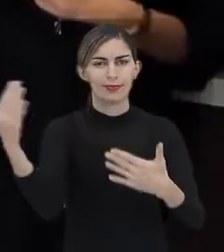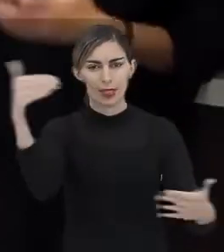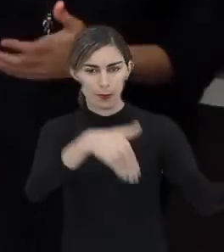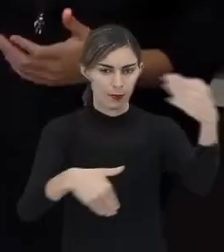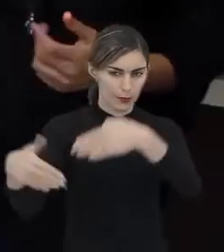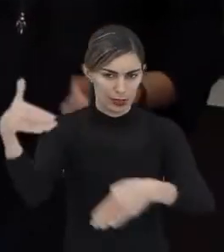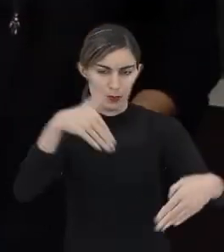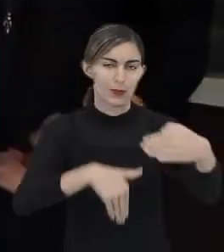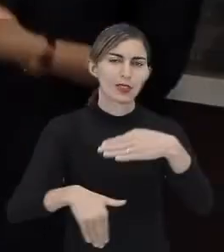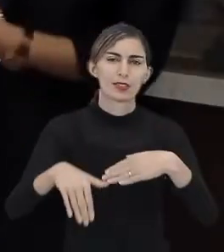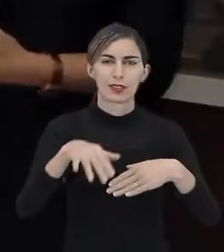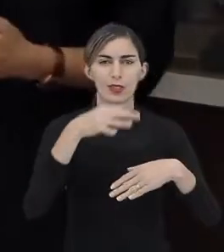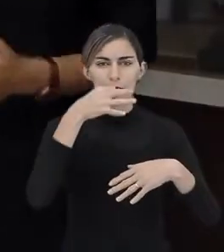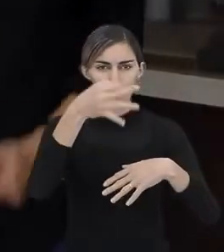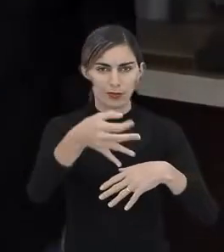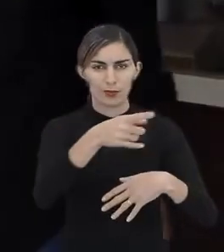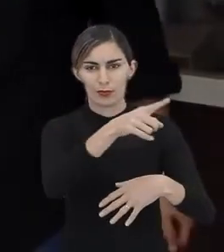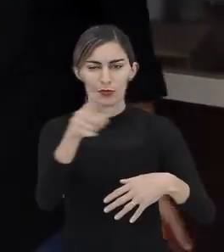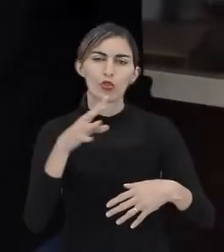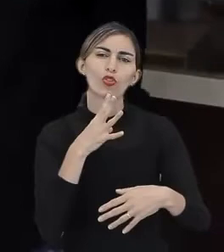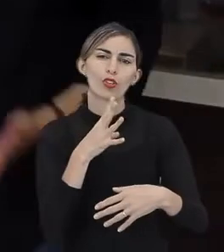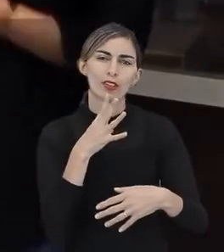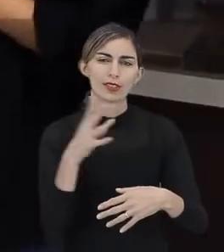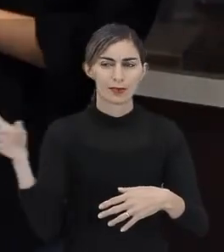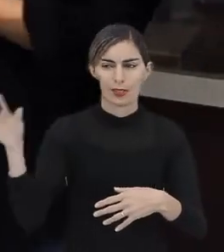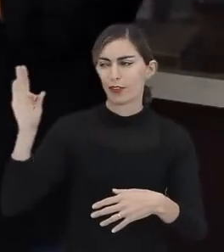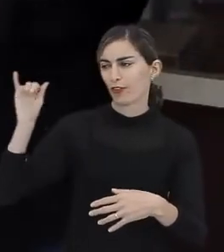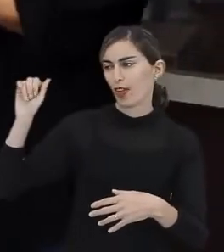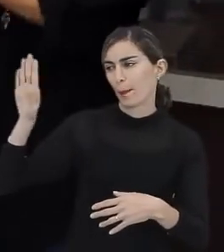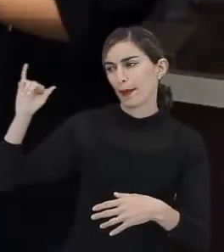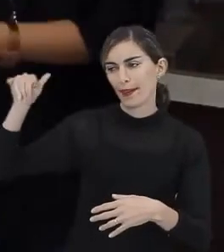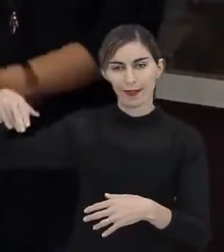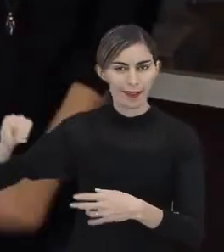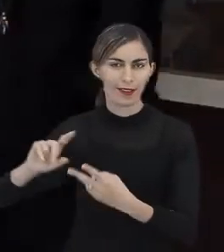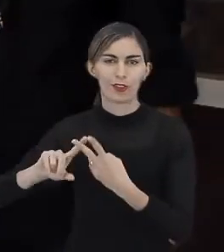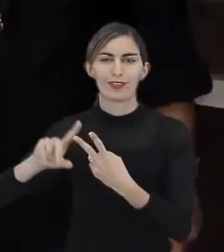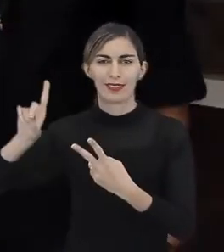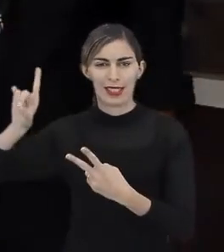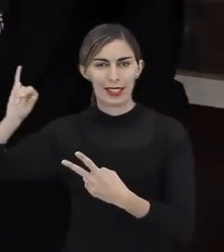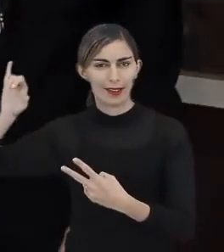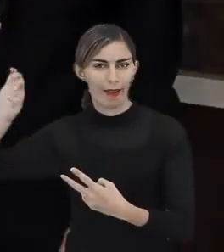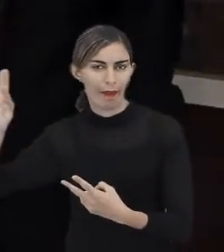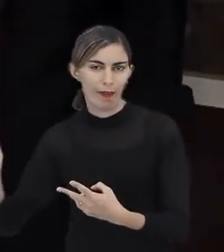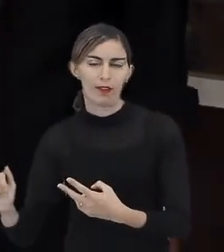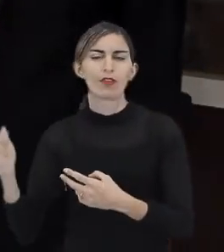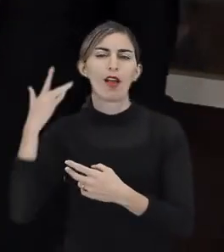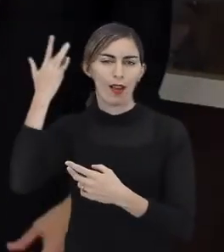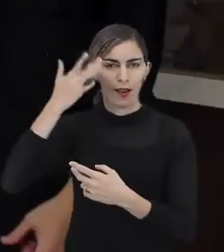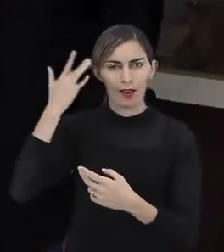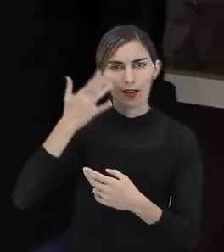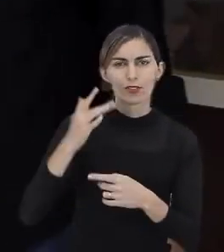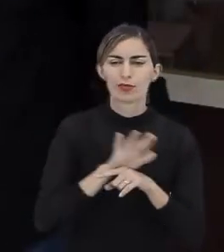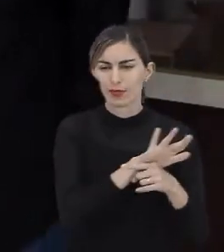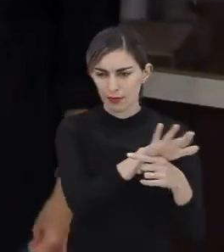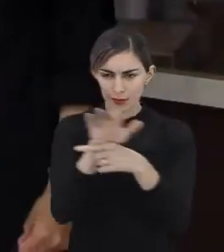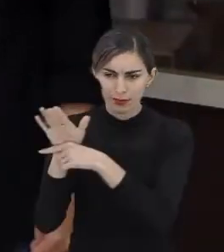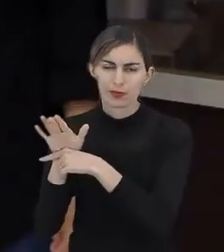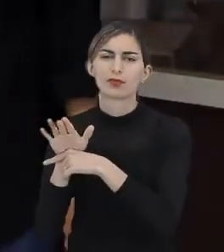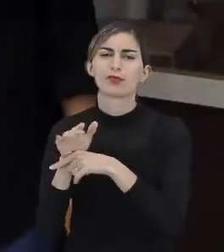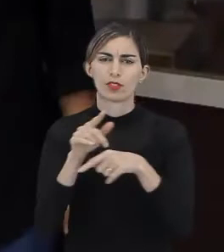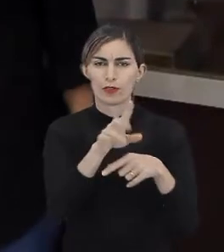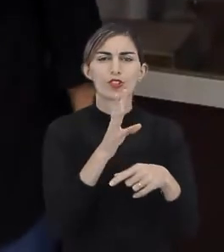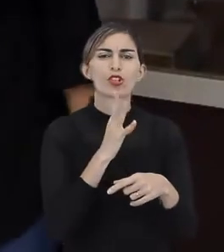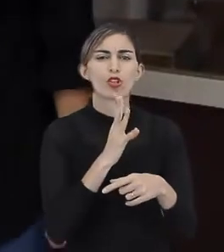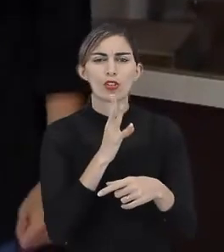né, a participação e a contribuição com o conhecimento do Fabiano e do Diego. Acho que isso veio a ajudar